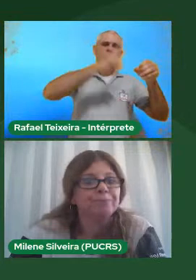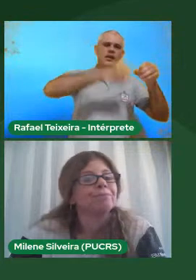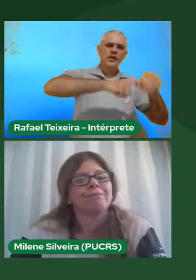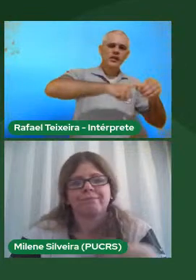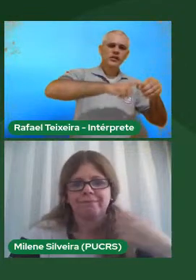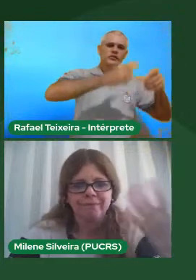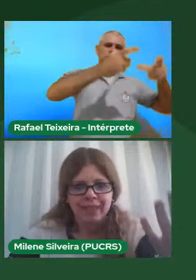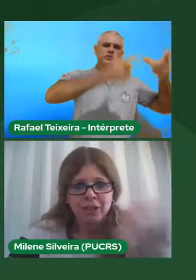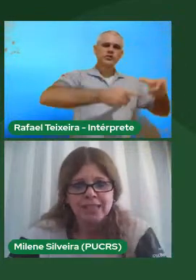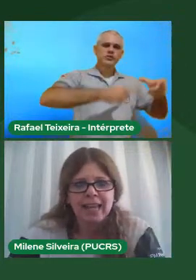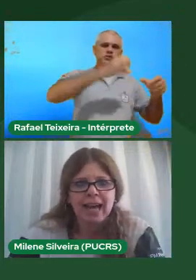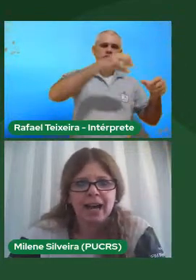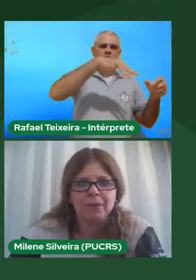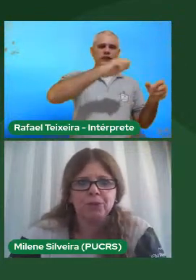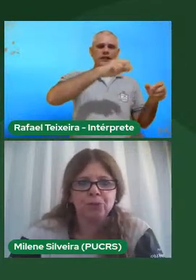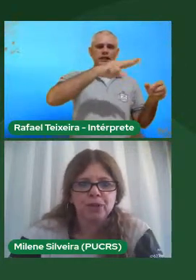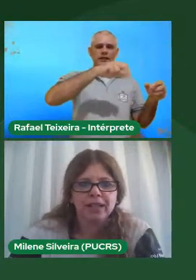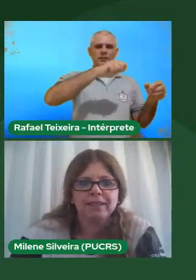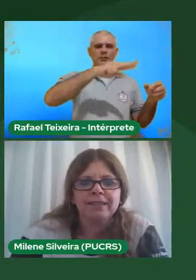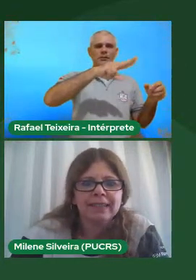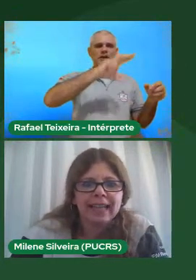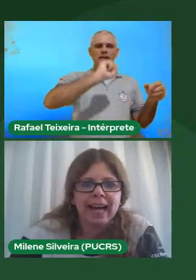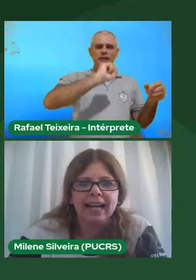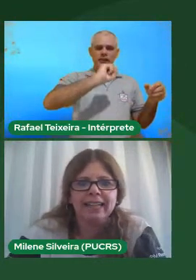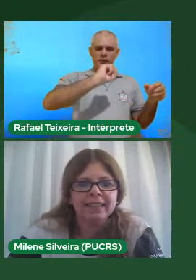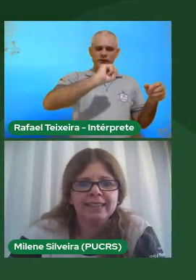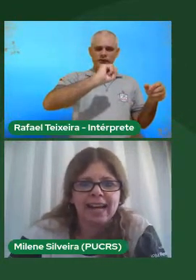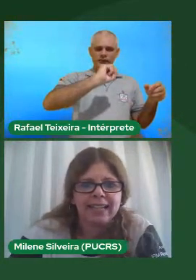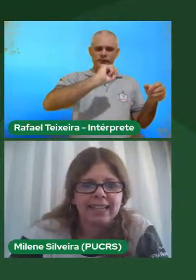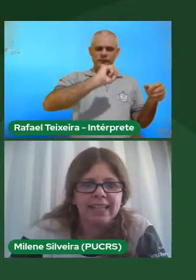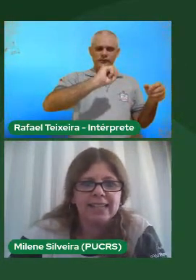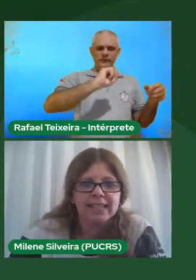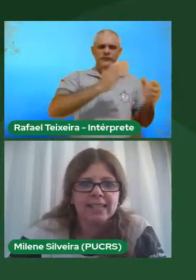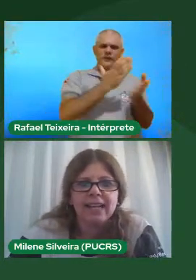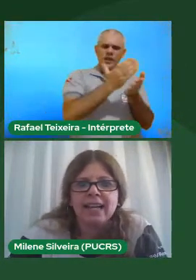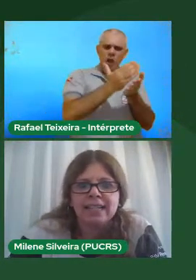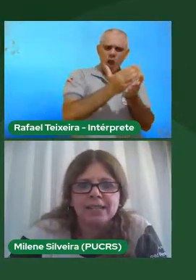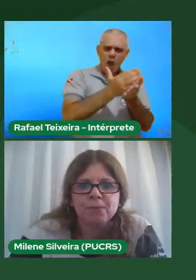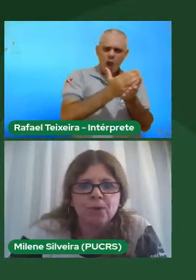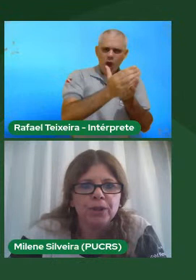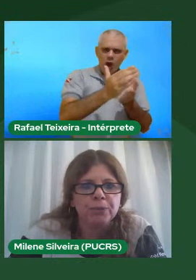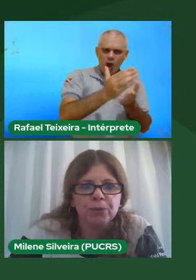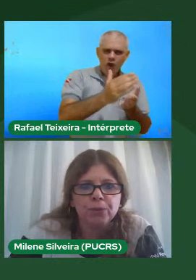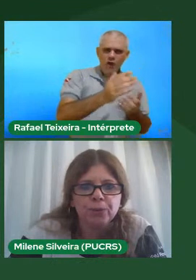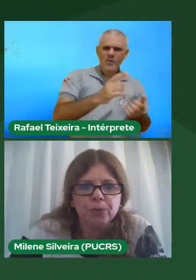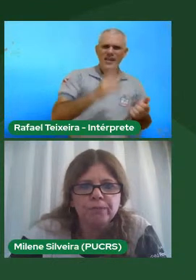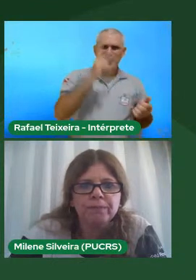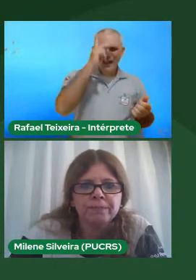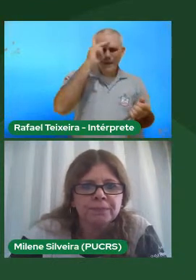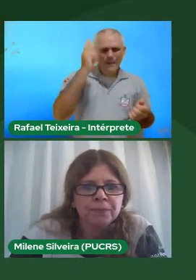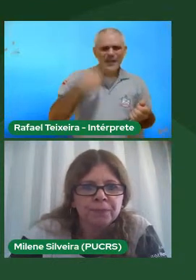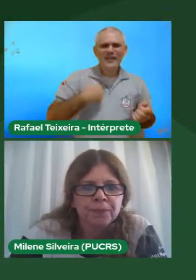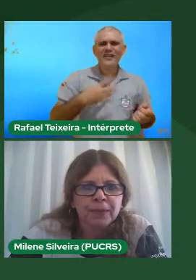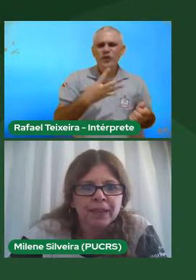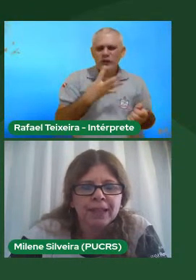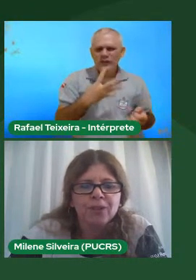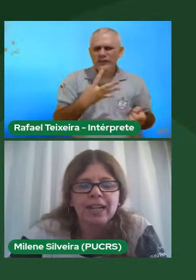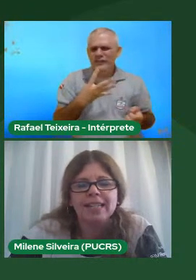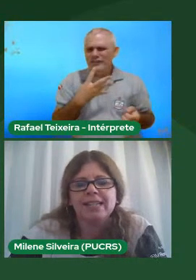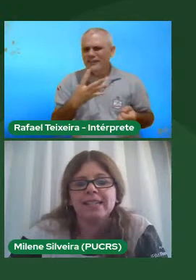Aqui, nossa lá, abertura, Thay, Thaís, Simone, Bruno,